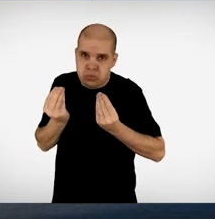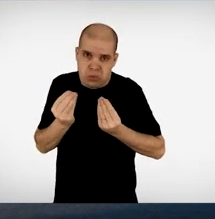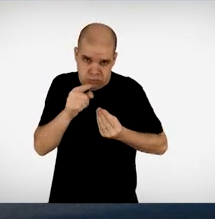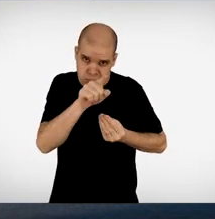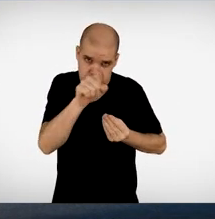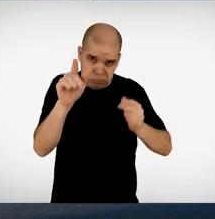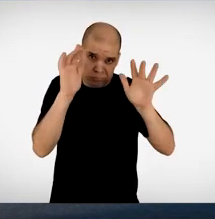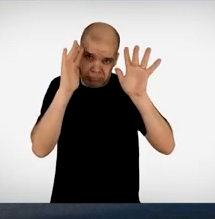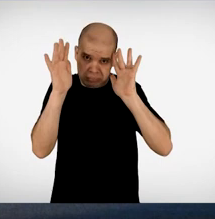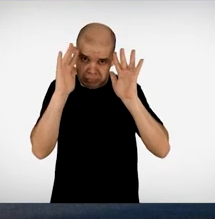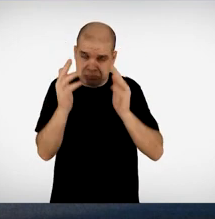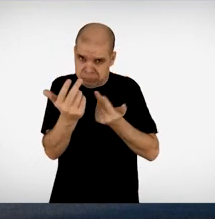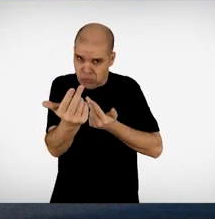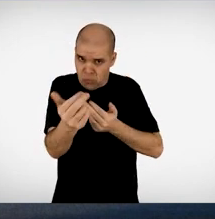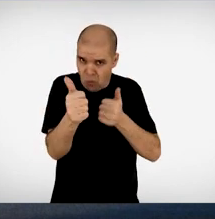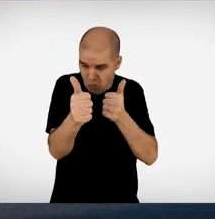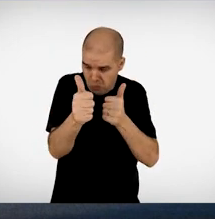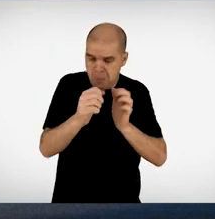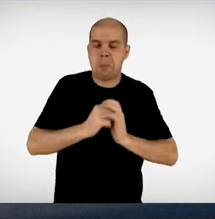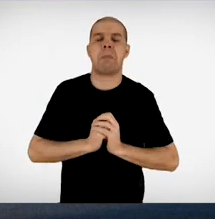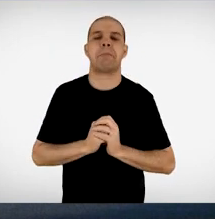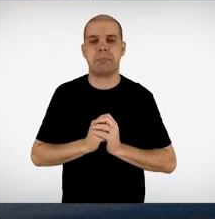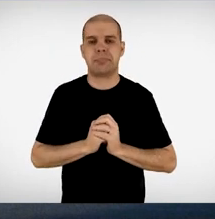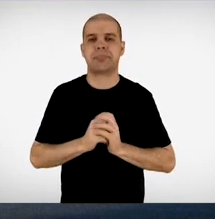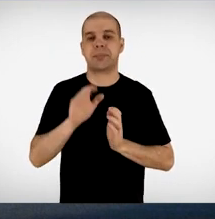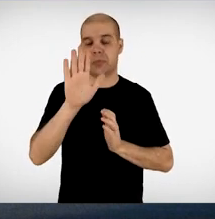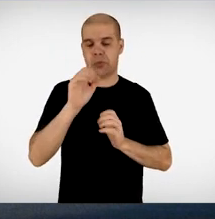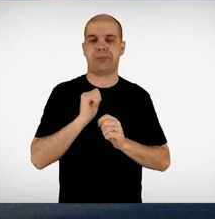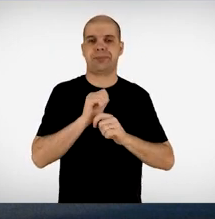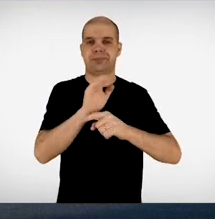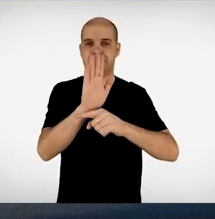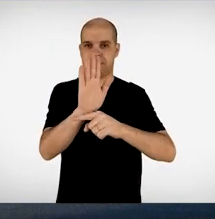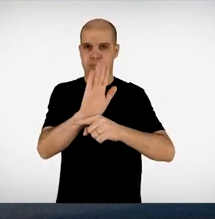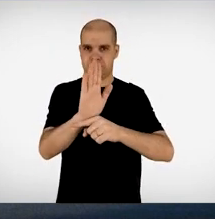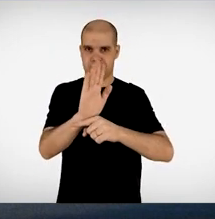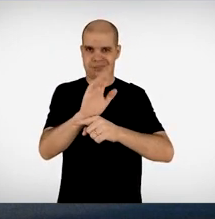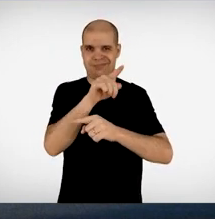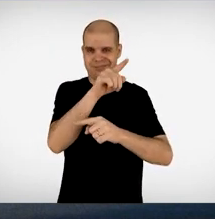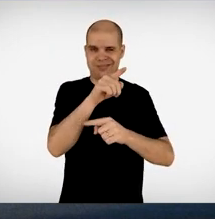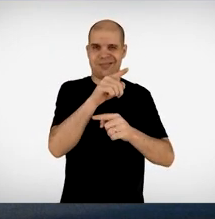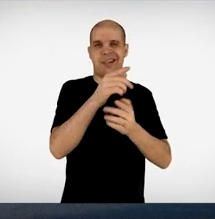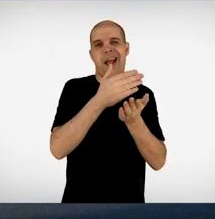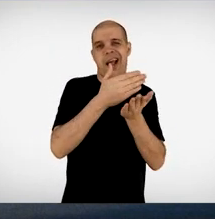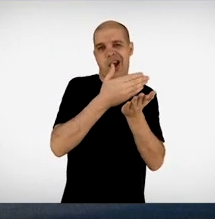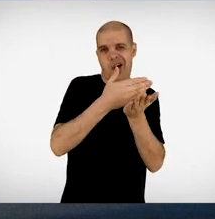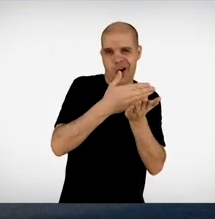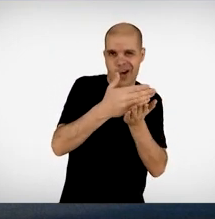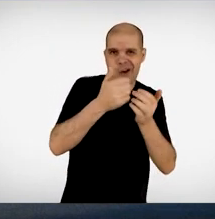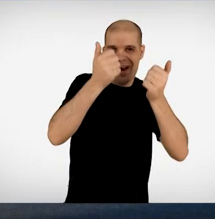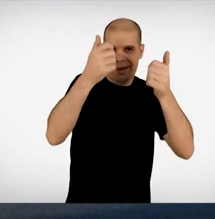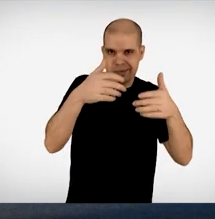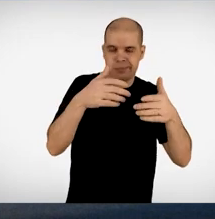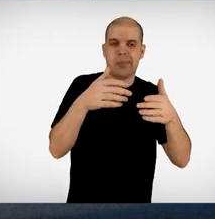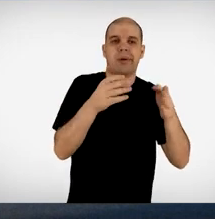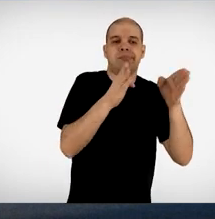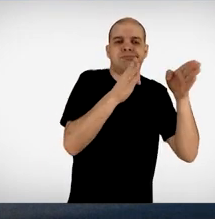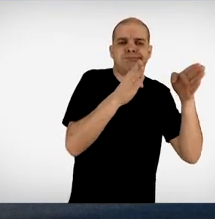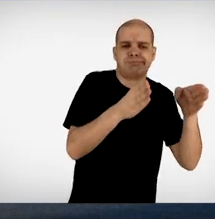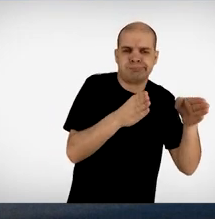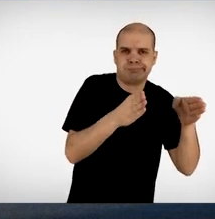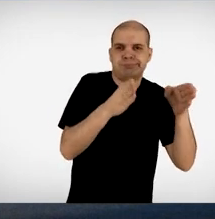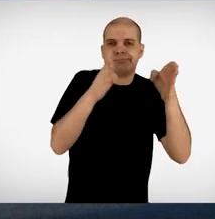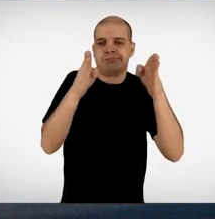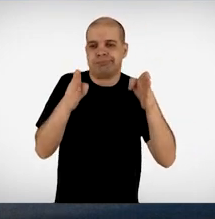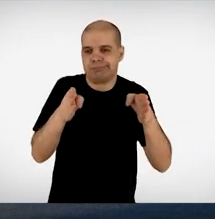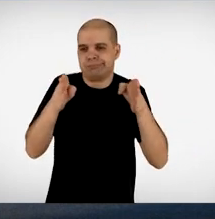voltou e nos disse que tem alguma coisa ali. Então, vamos lá. O filme começa falando sobre os 12 capítulos, sobre